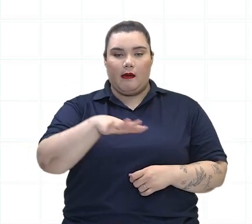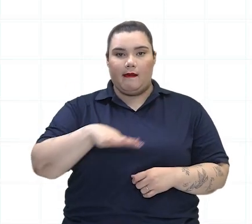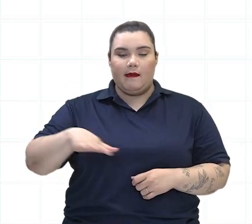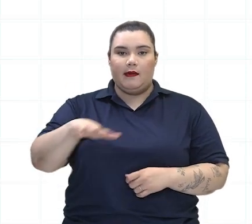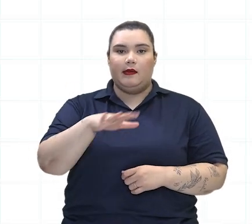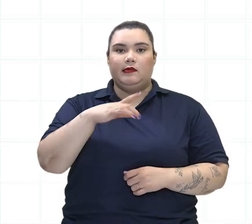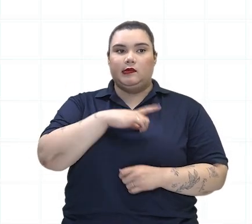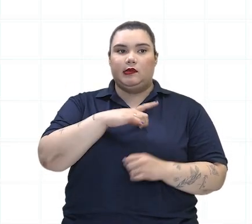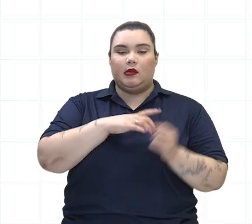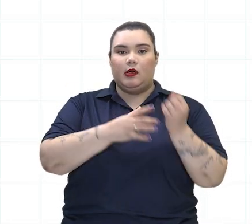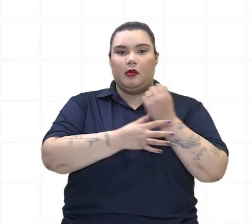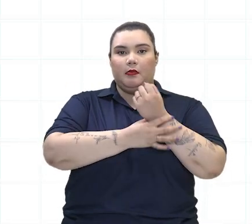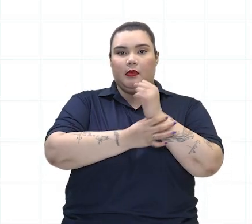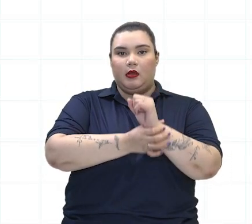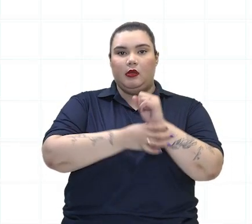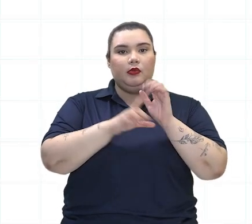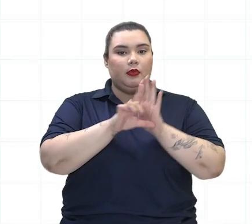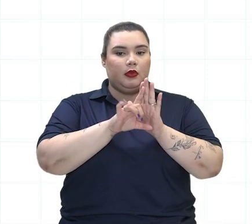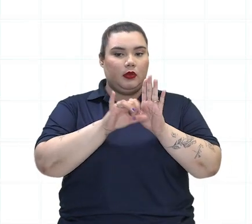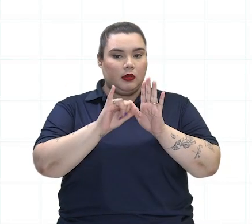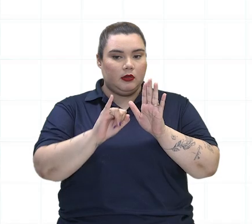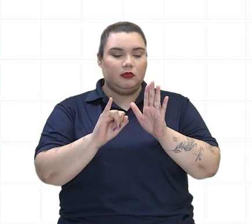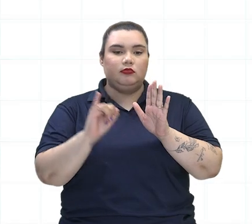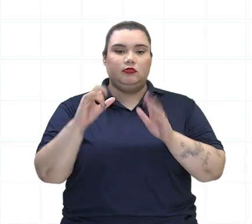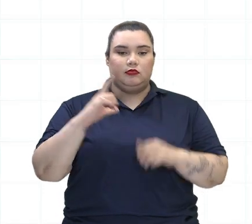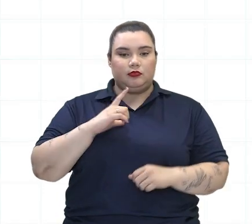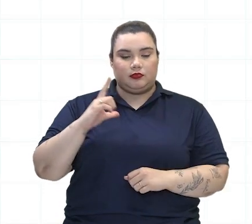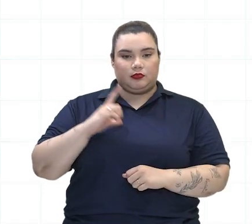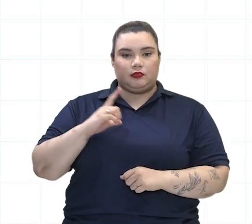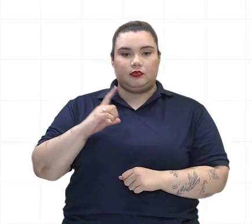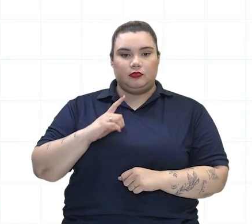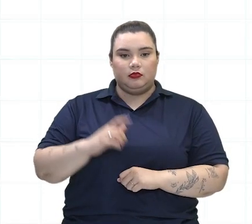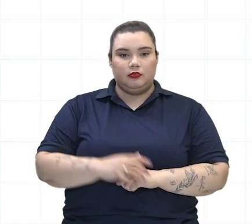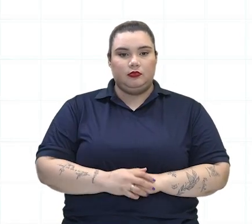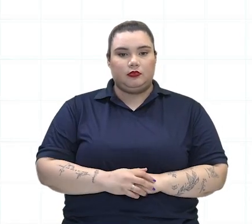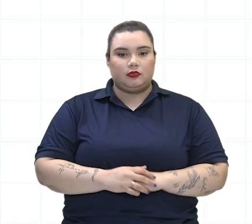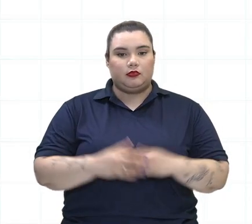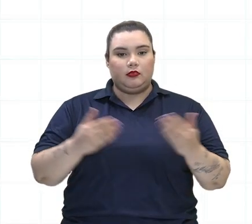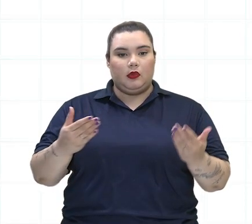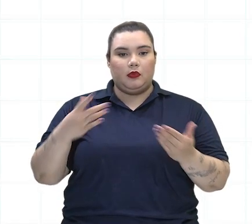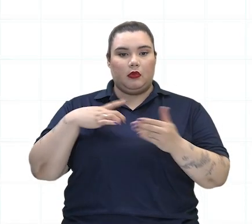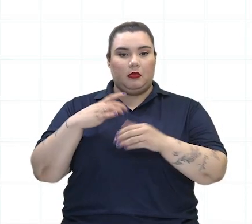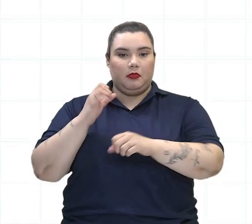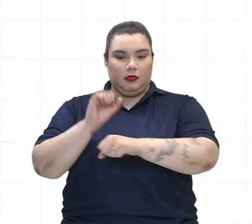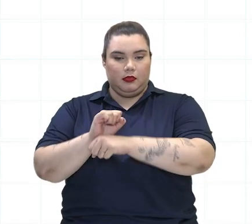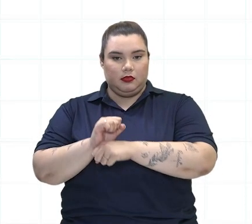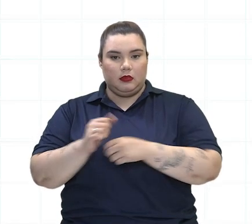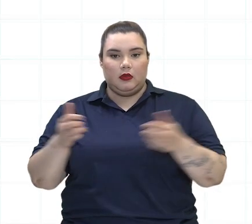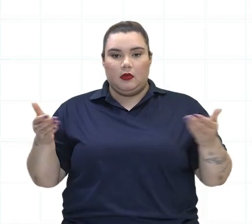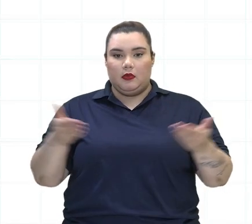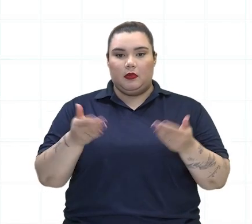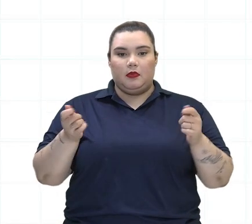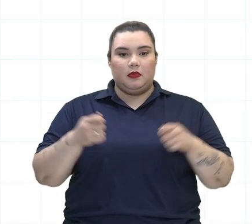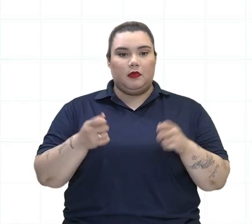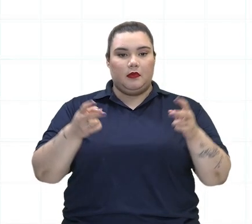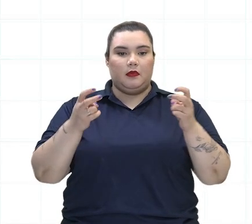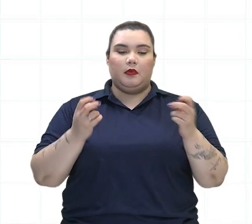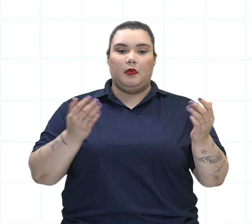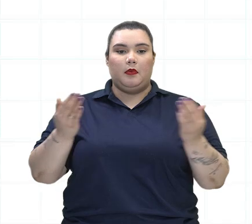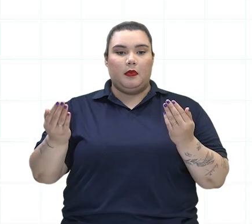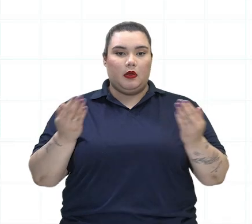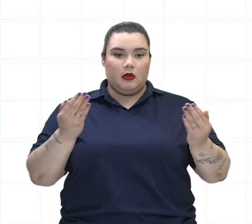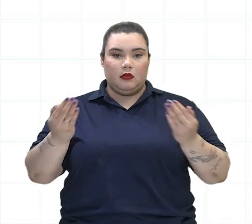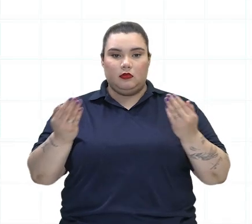e ela está embargada, ou seja, ela está parada. Nesse momento agora, vocês conseguem fazer um